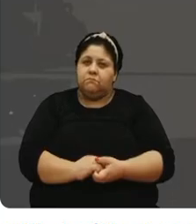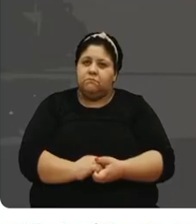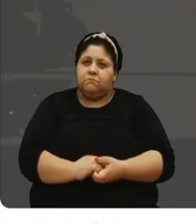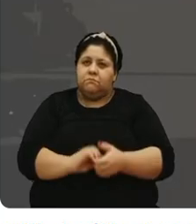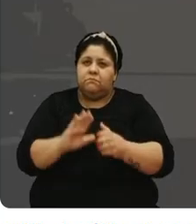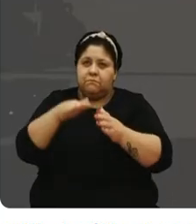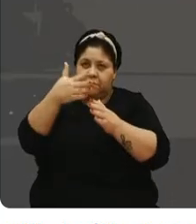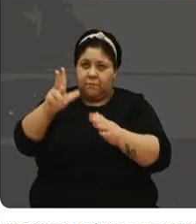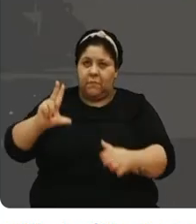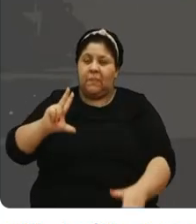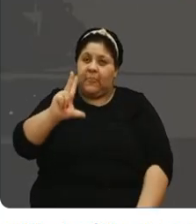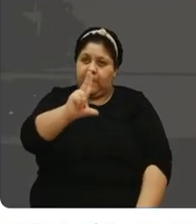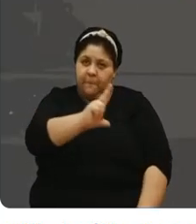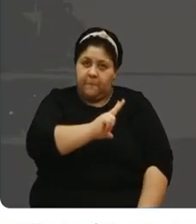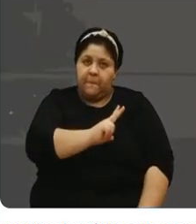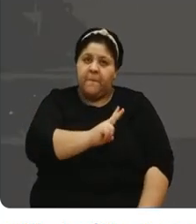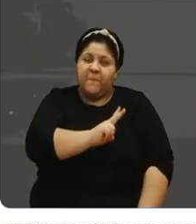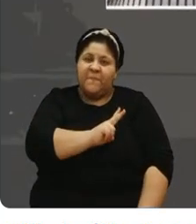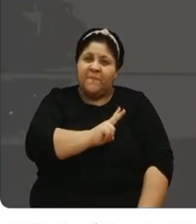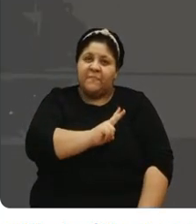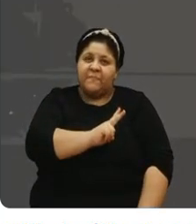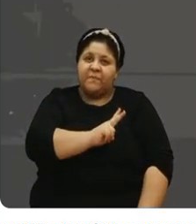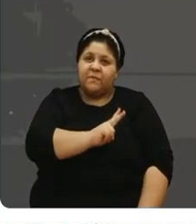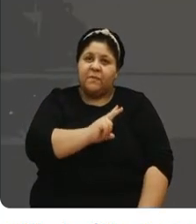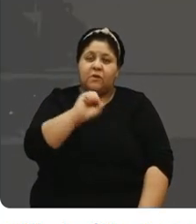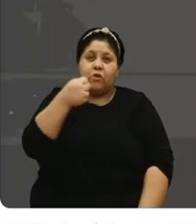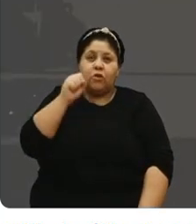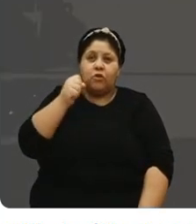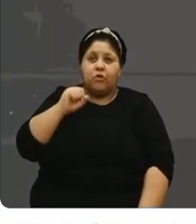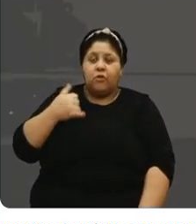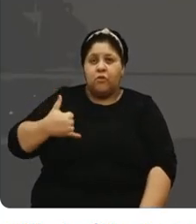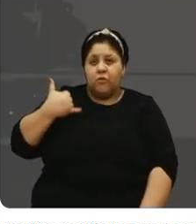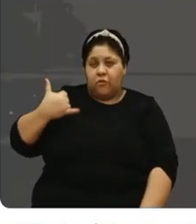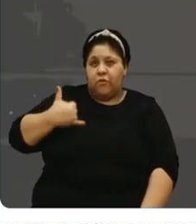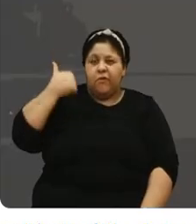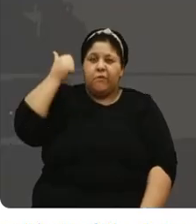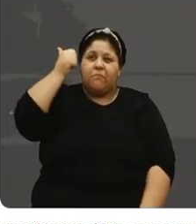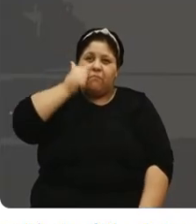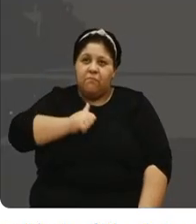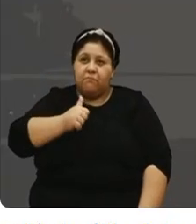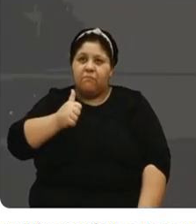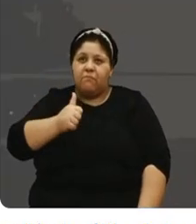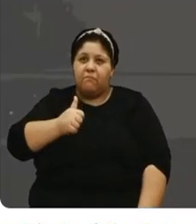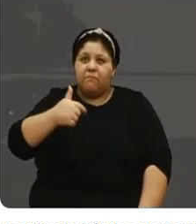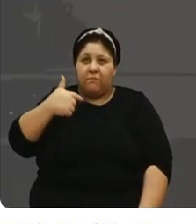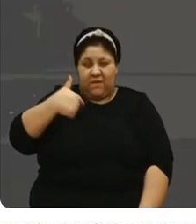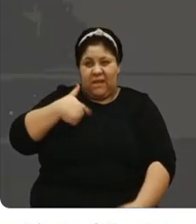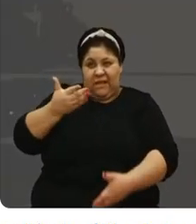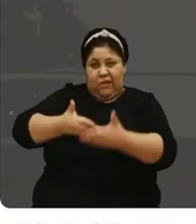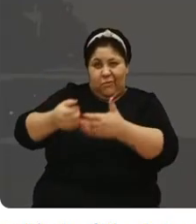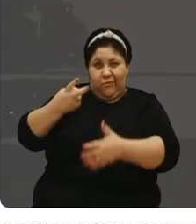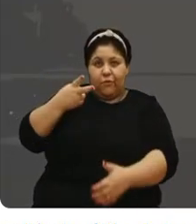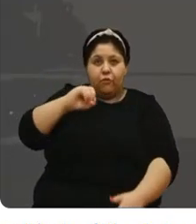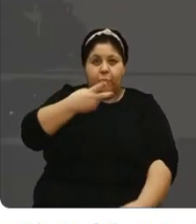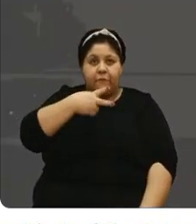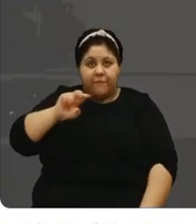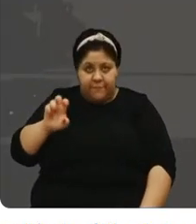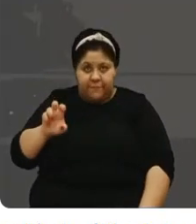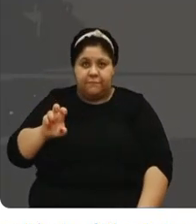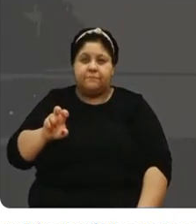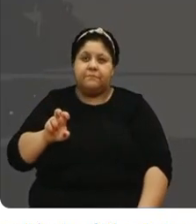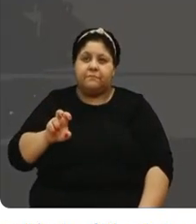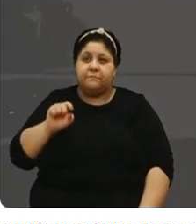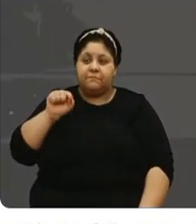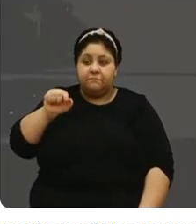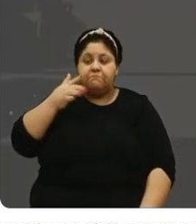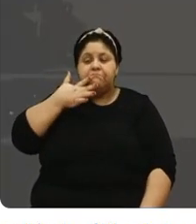O próximo paciente é um paciente de 8 anos, sexo feminino, atendido por mim em 2025.